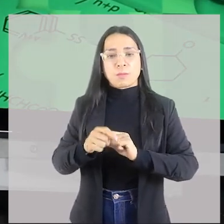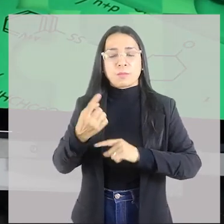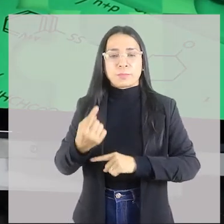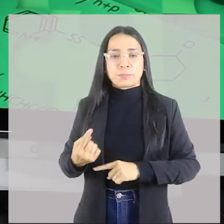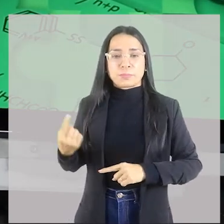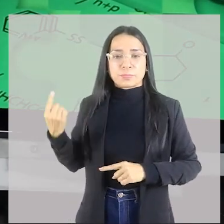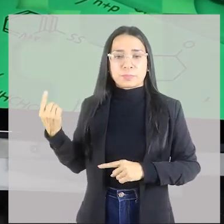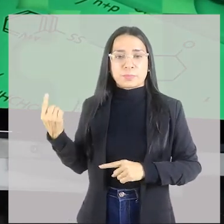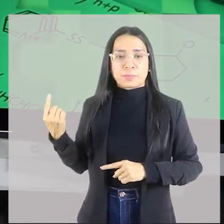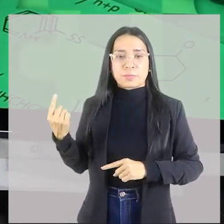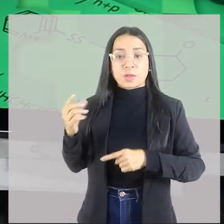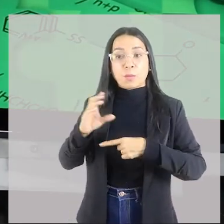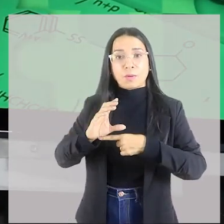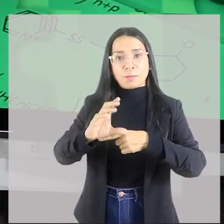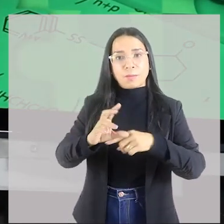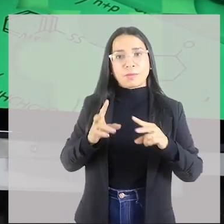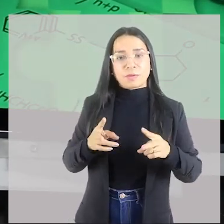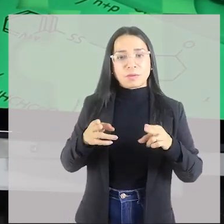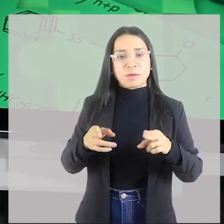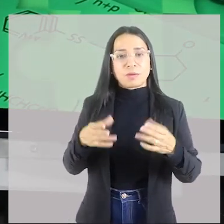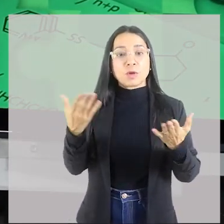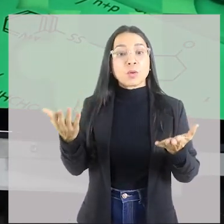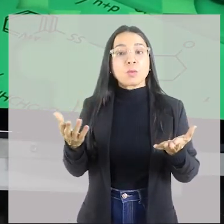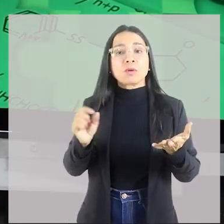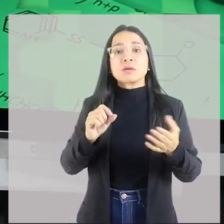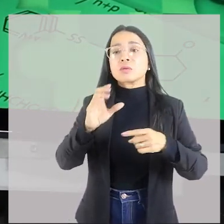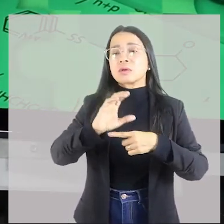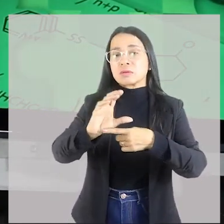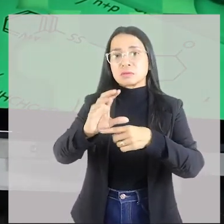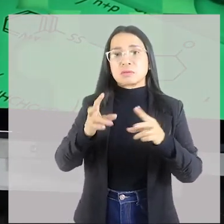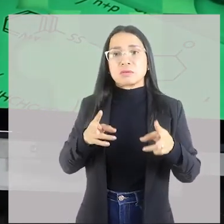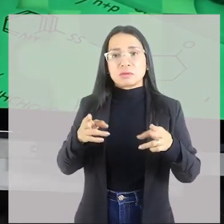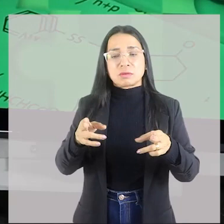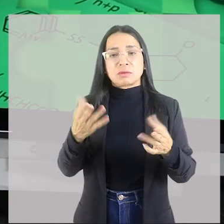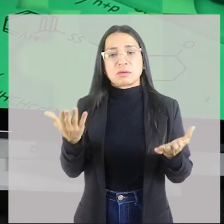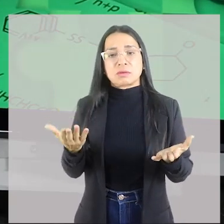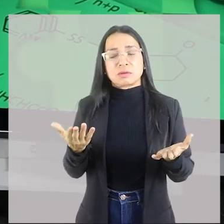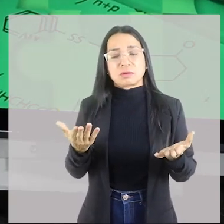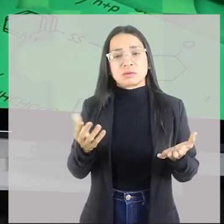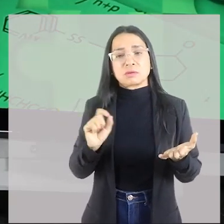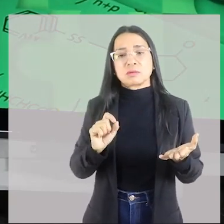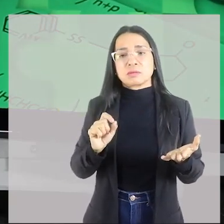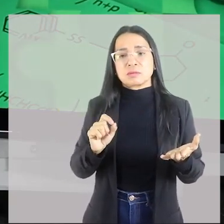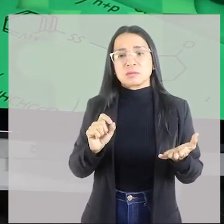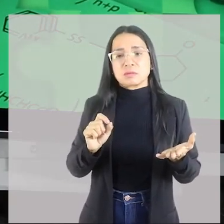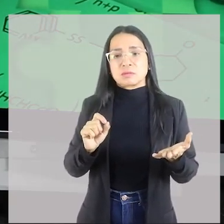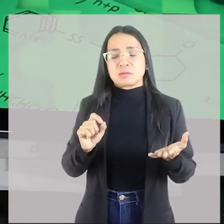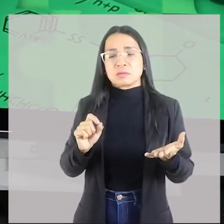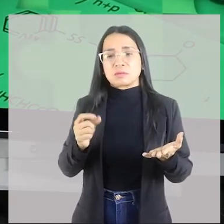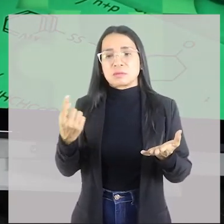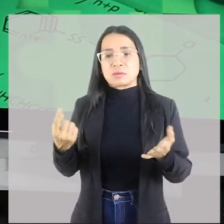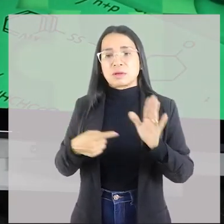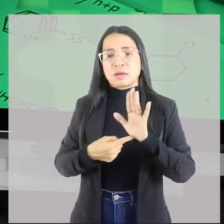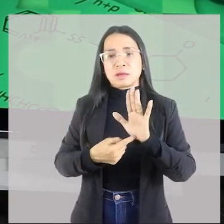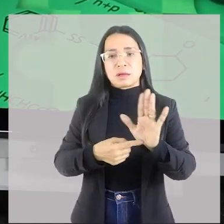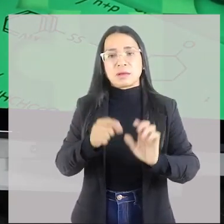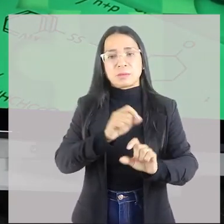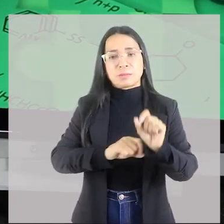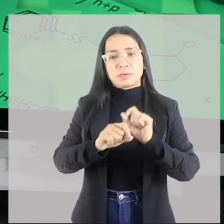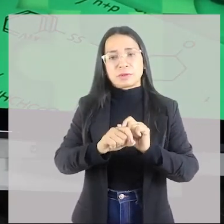Tá certo? E Daniel, e quando que um carbono é assimétrico? Um carbono é assimétrico quando ele